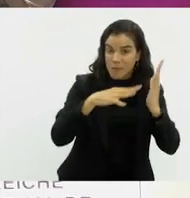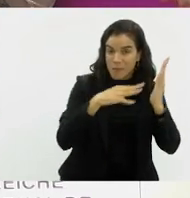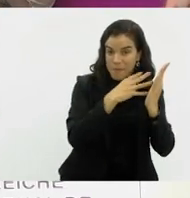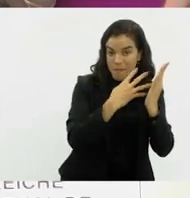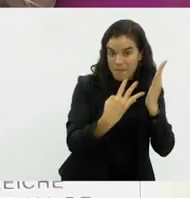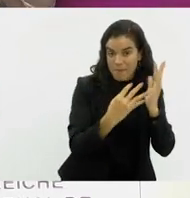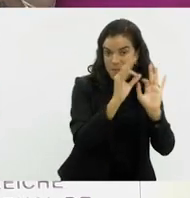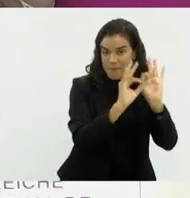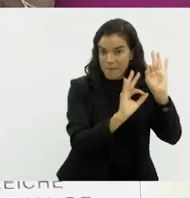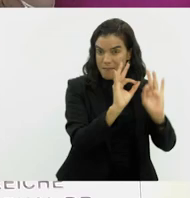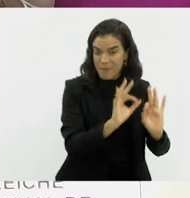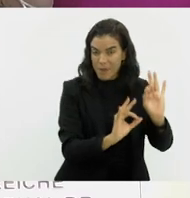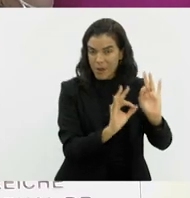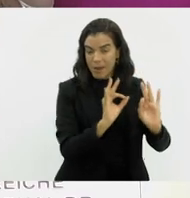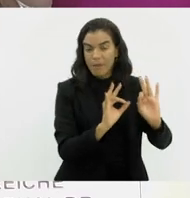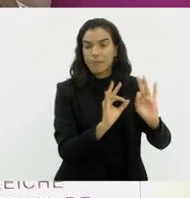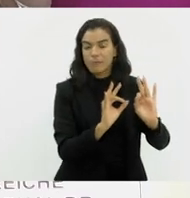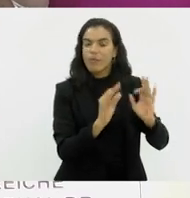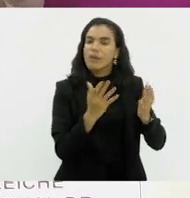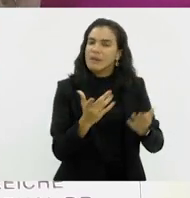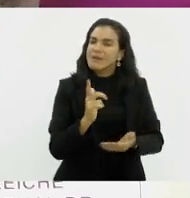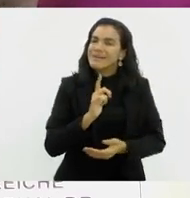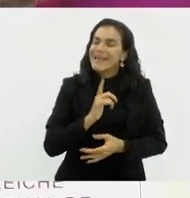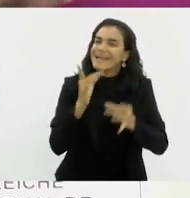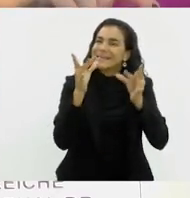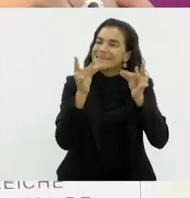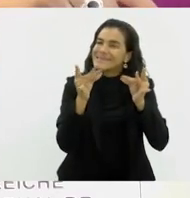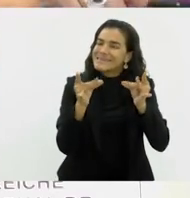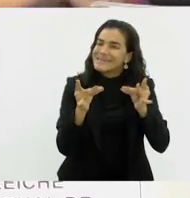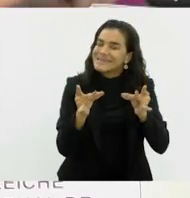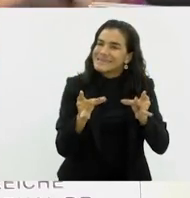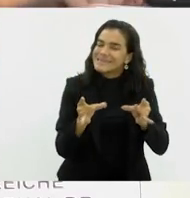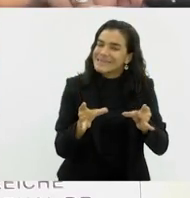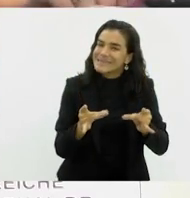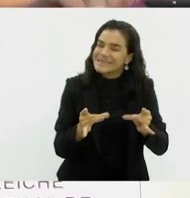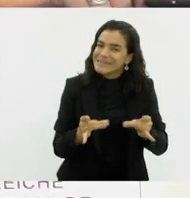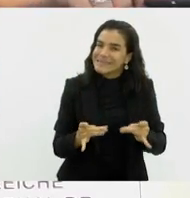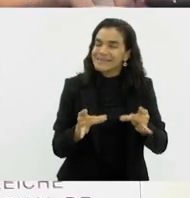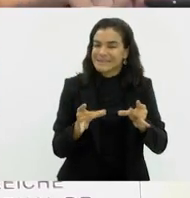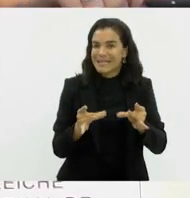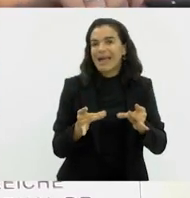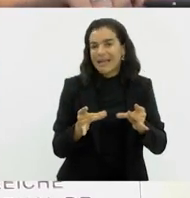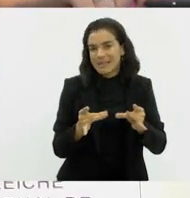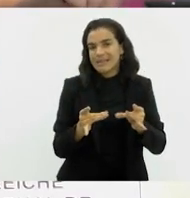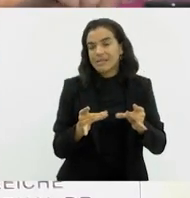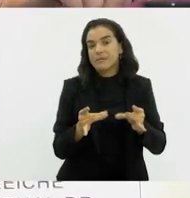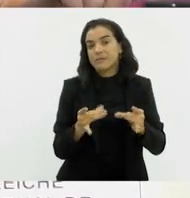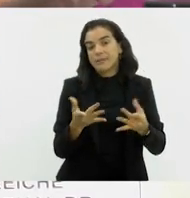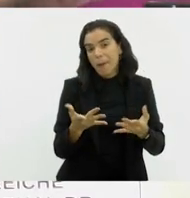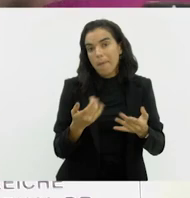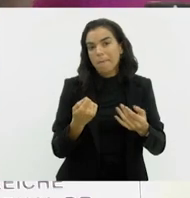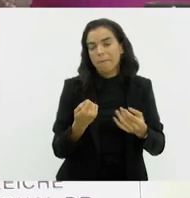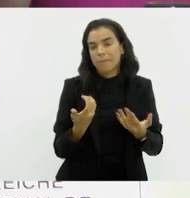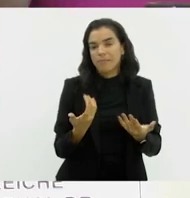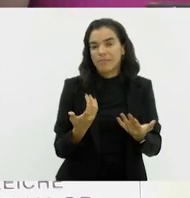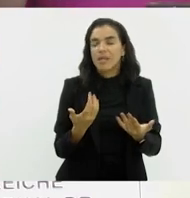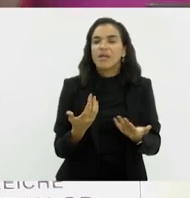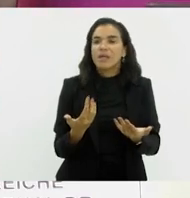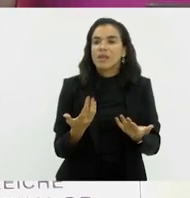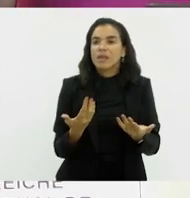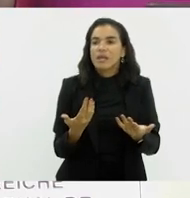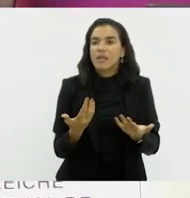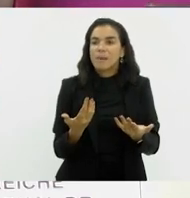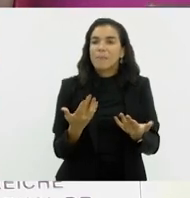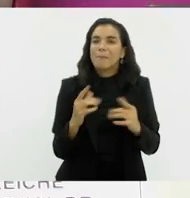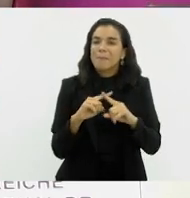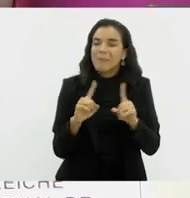aconteceria. O que eu estou falando, deputado, tem muito detalhe. A ideia era que o plano fosse lido, né? Então, na sua